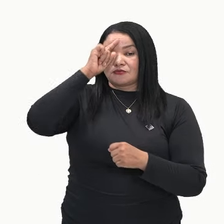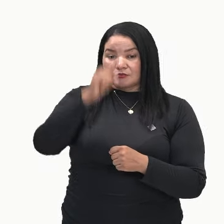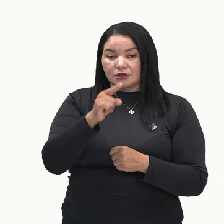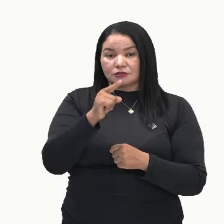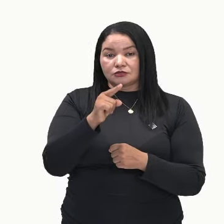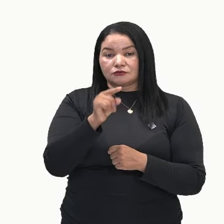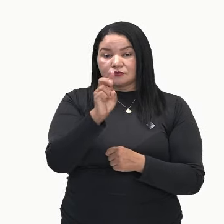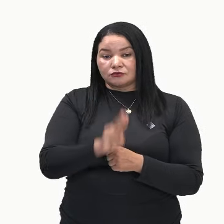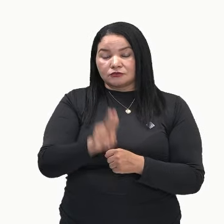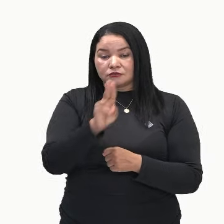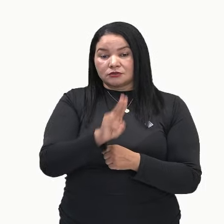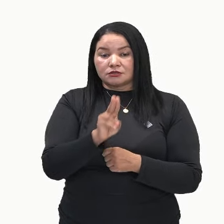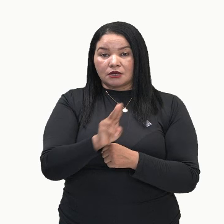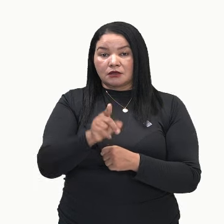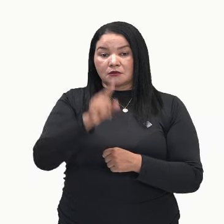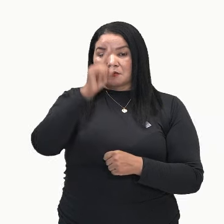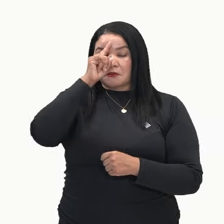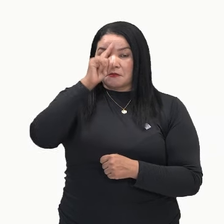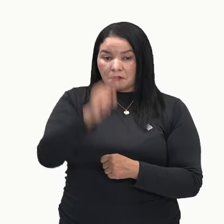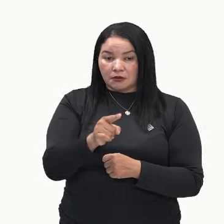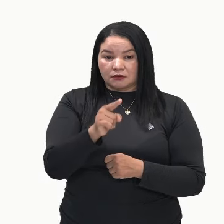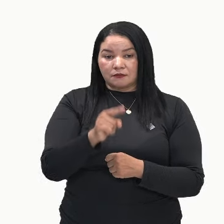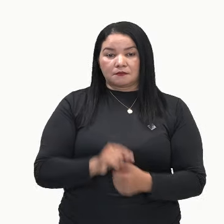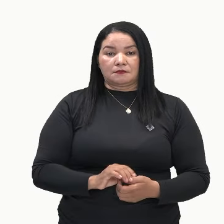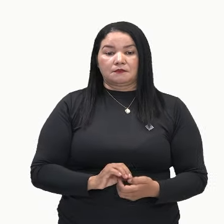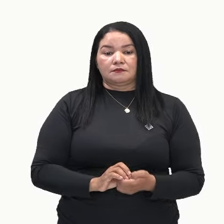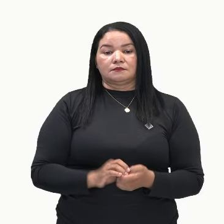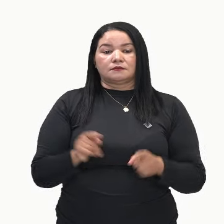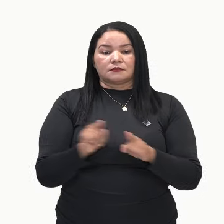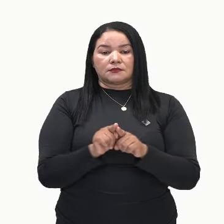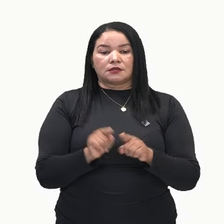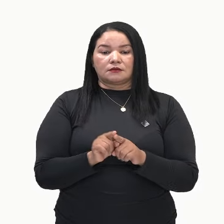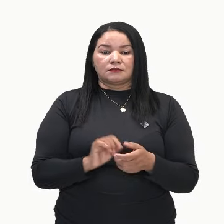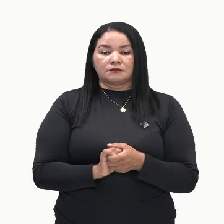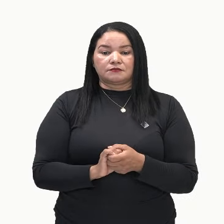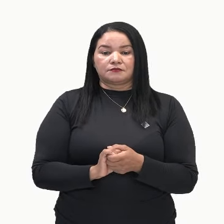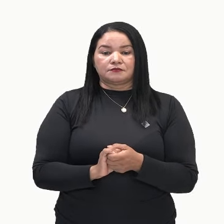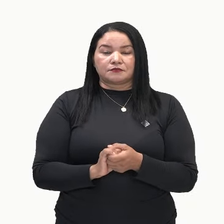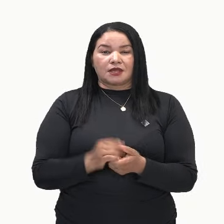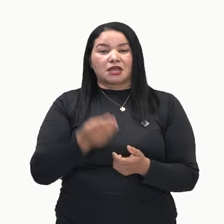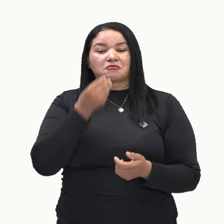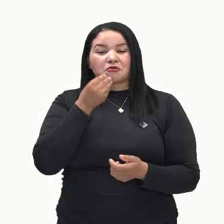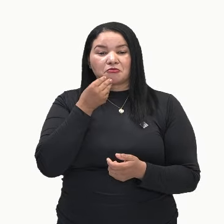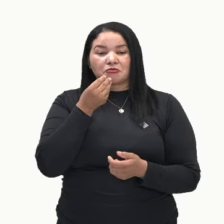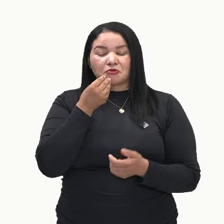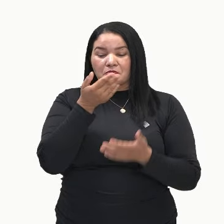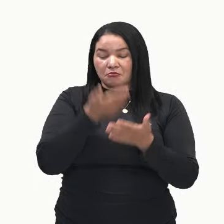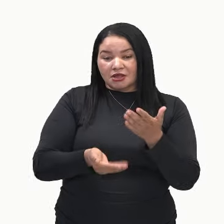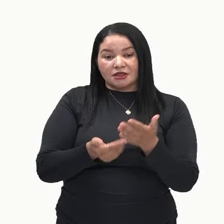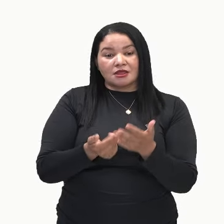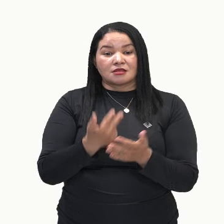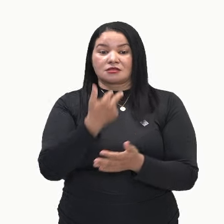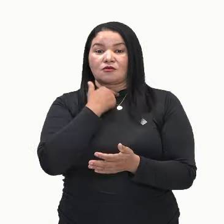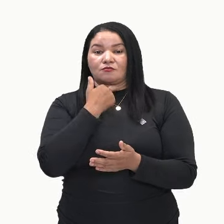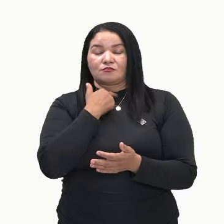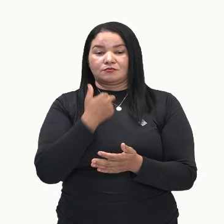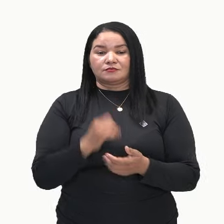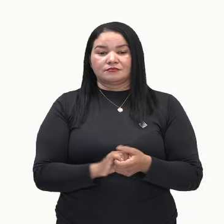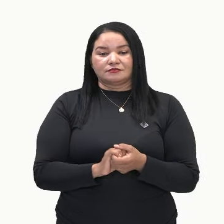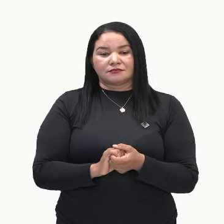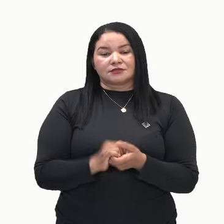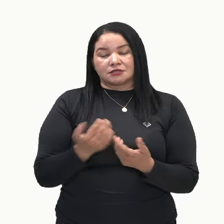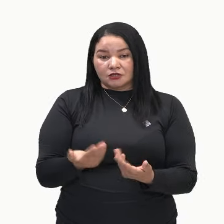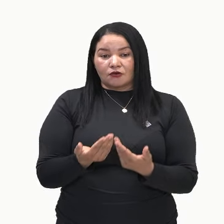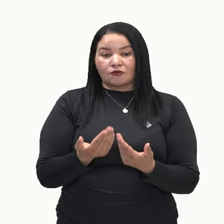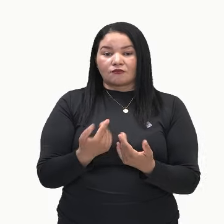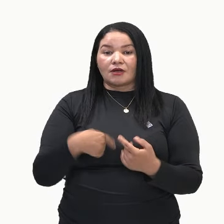para dar ordem. Não deixe esta oportunidade passar. Aqui eu estou usando a negativa, mas continua sendo um